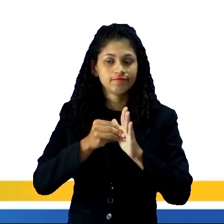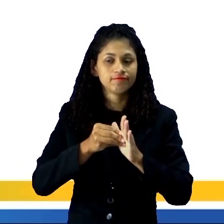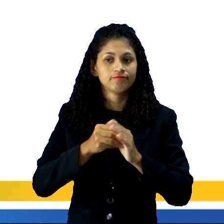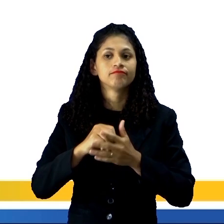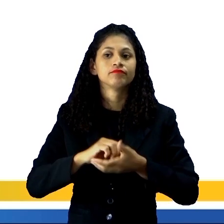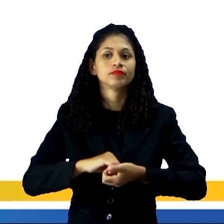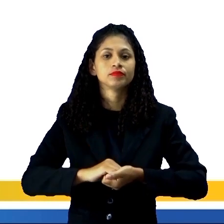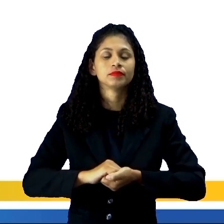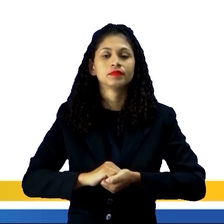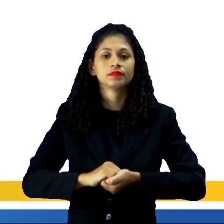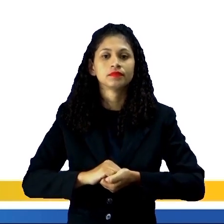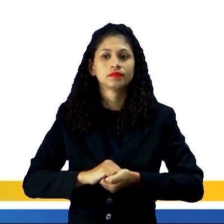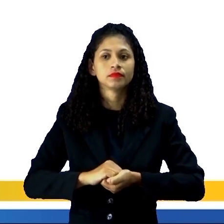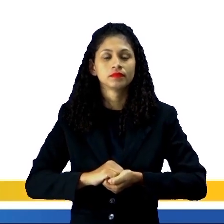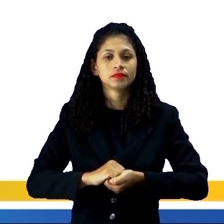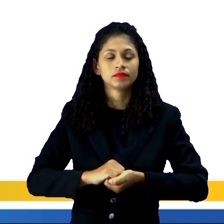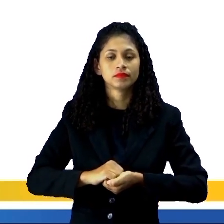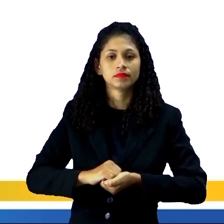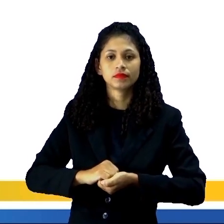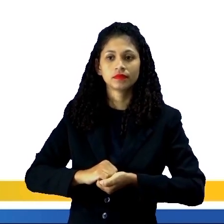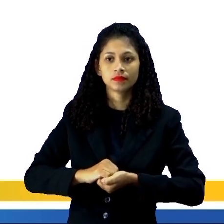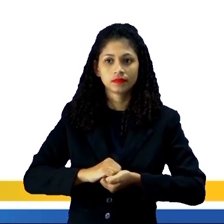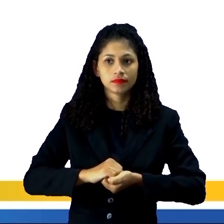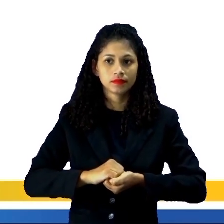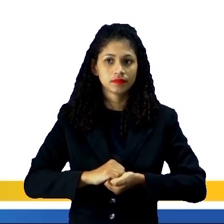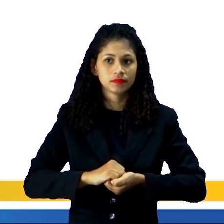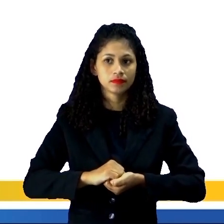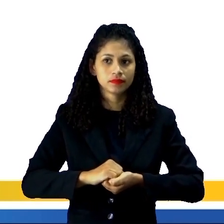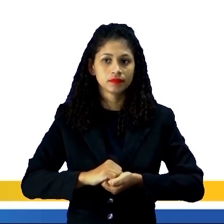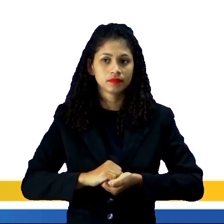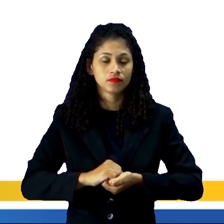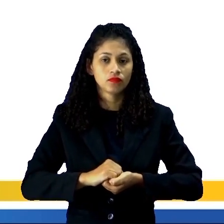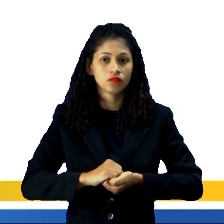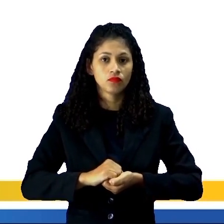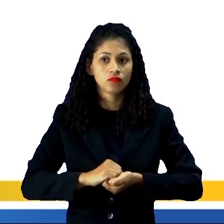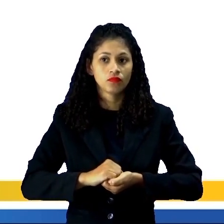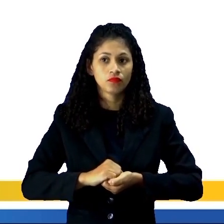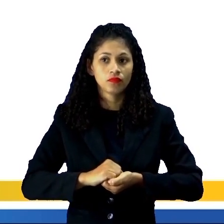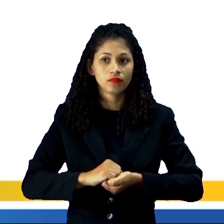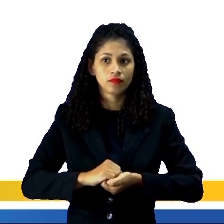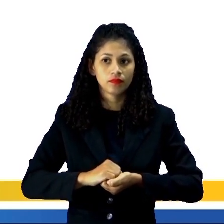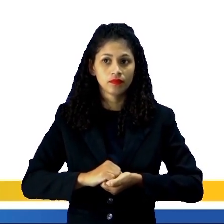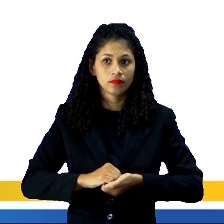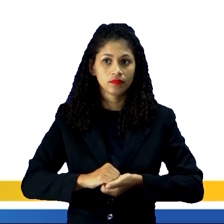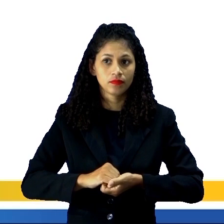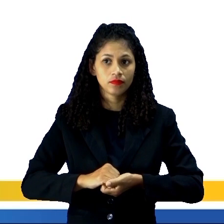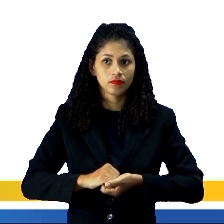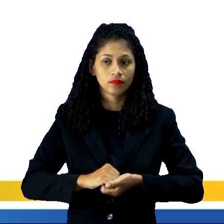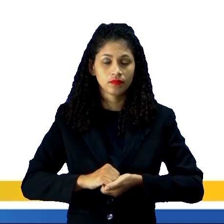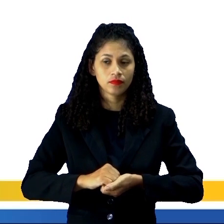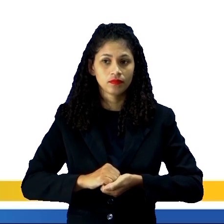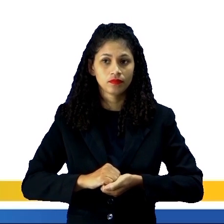ou os quais, né, os pais são médicos famosos.